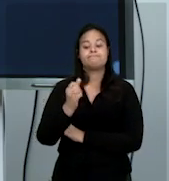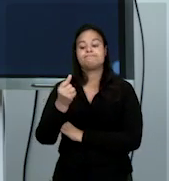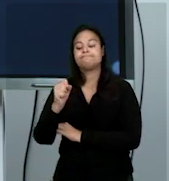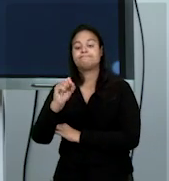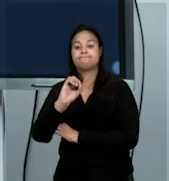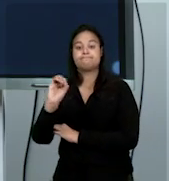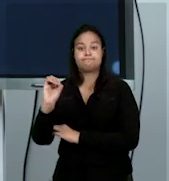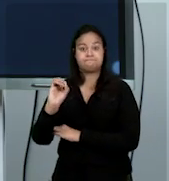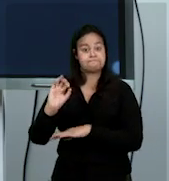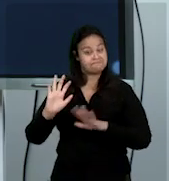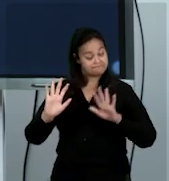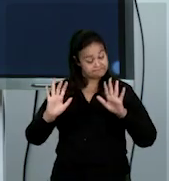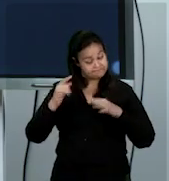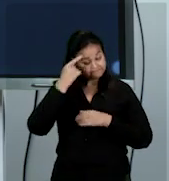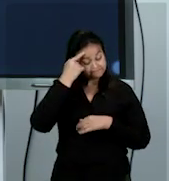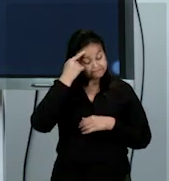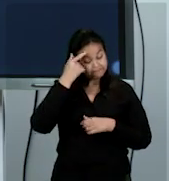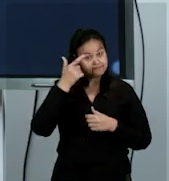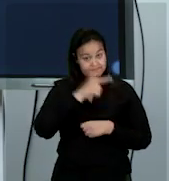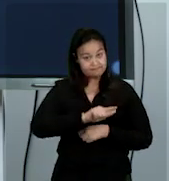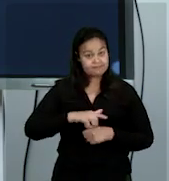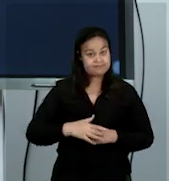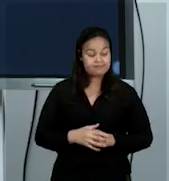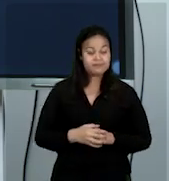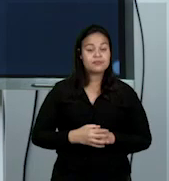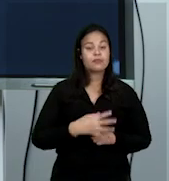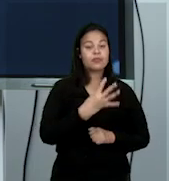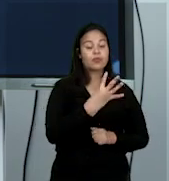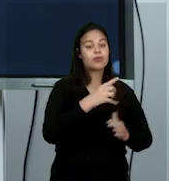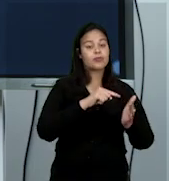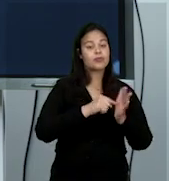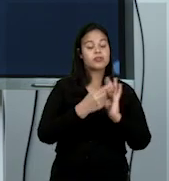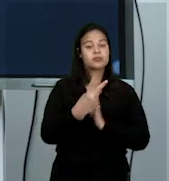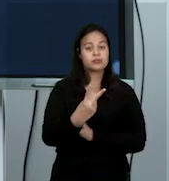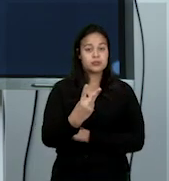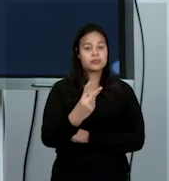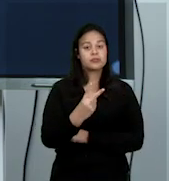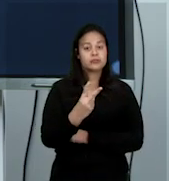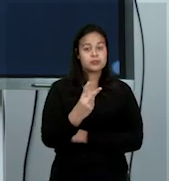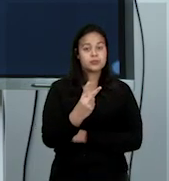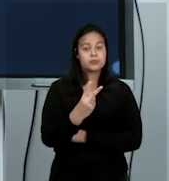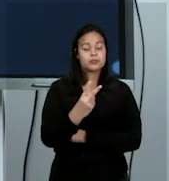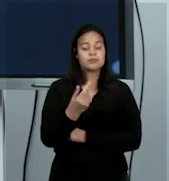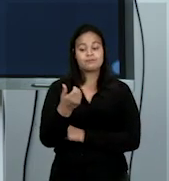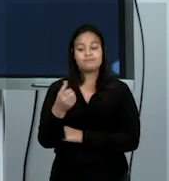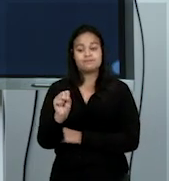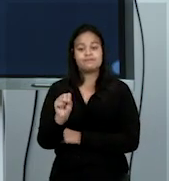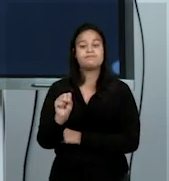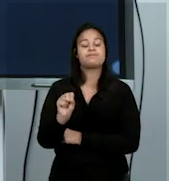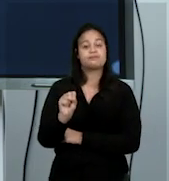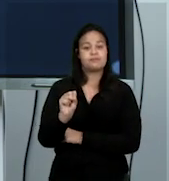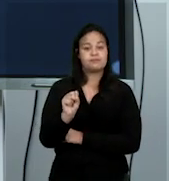800. Bom, isso dá para fazer de cabeça. 4 vezes 2, 8.